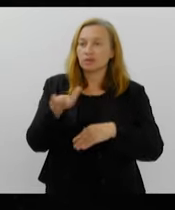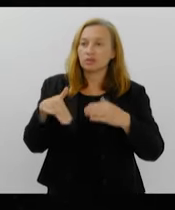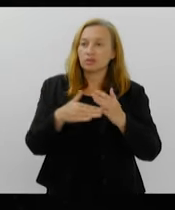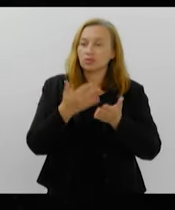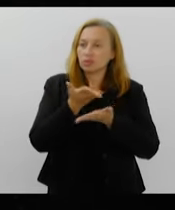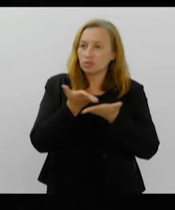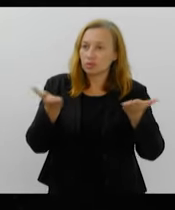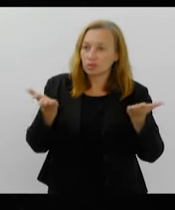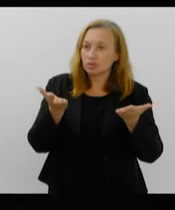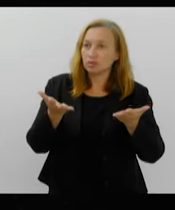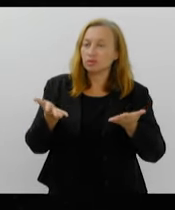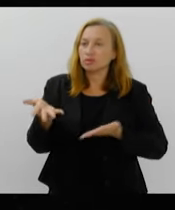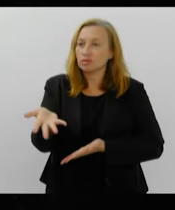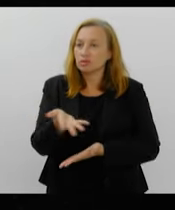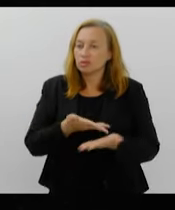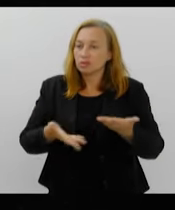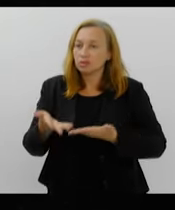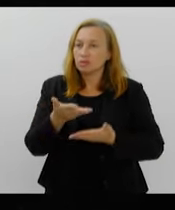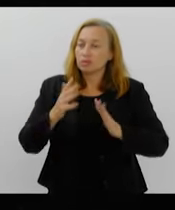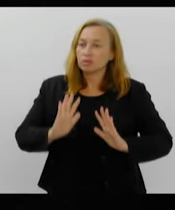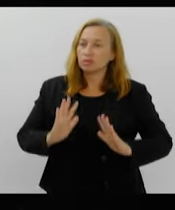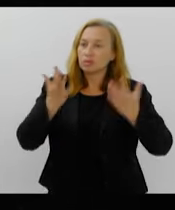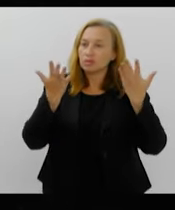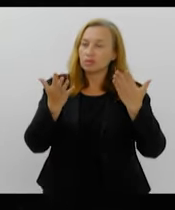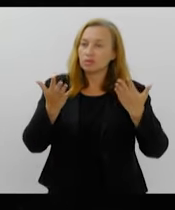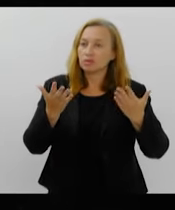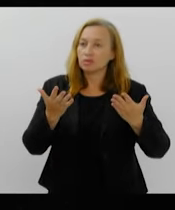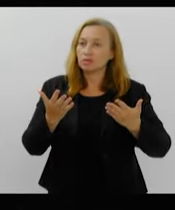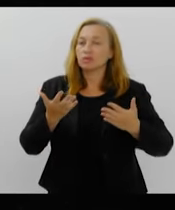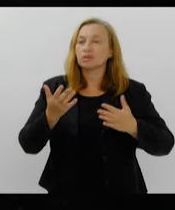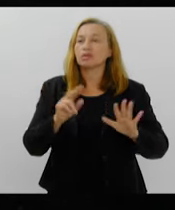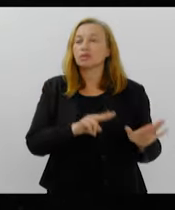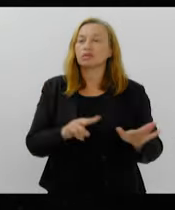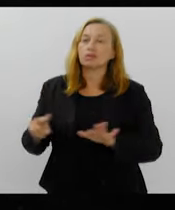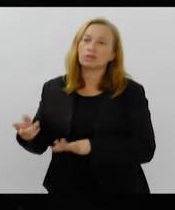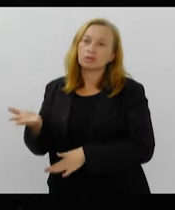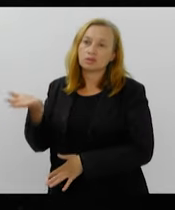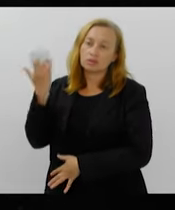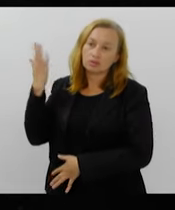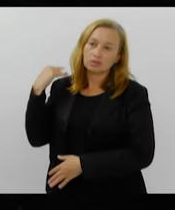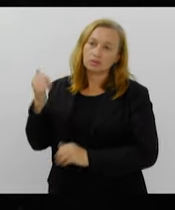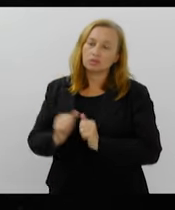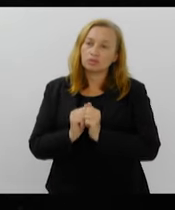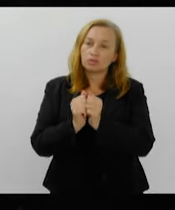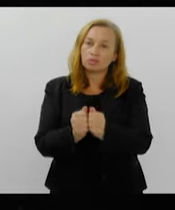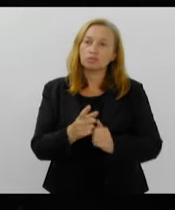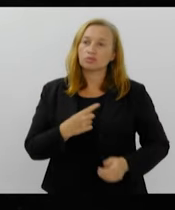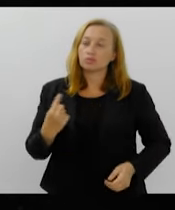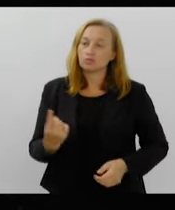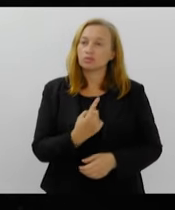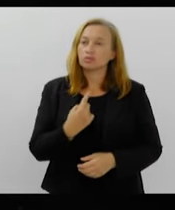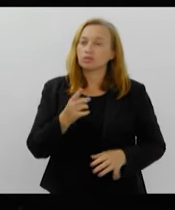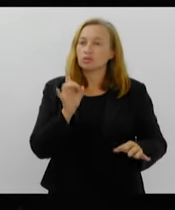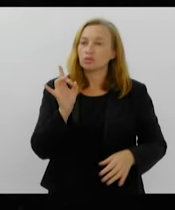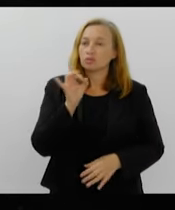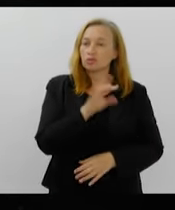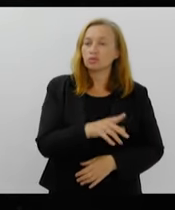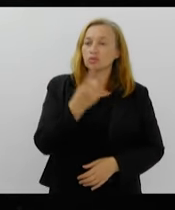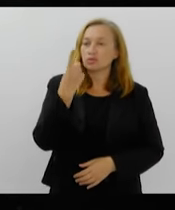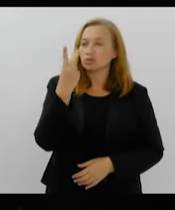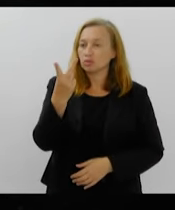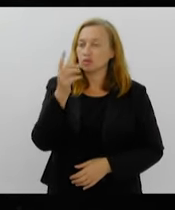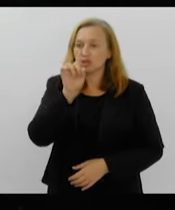todas que participaram desse evento potente na semana passada junto conosco nesses últimos dois